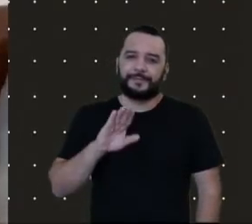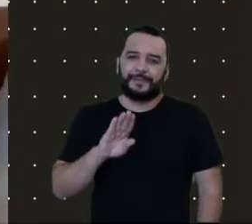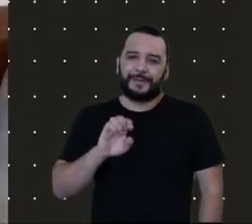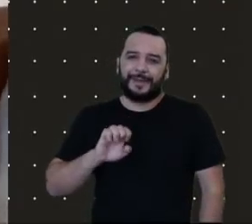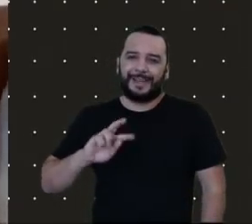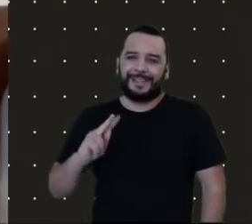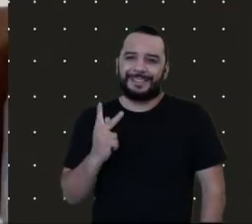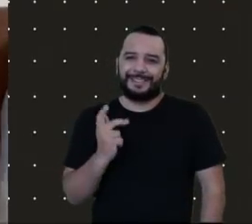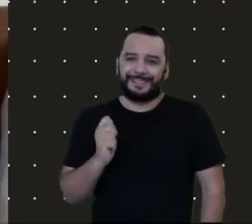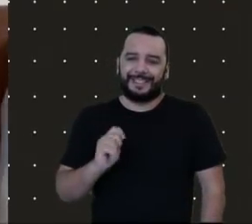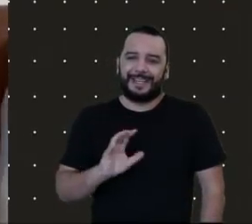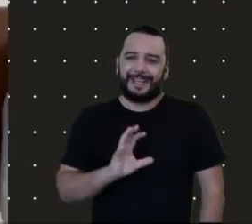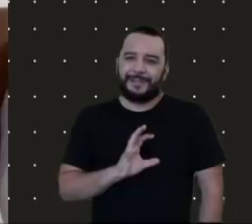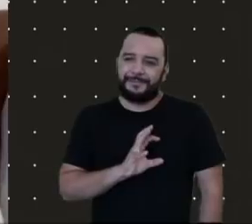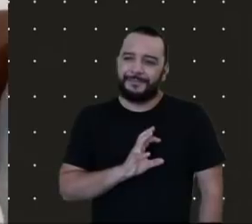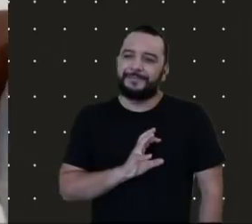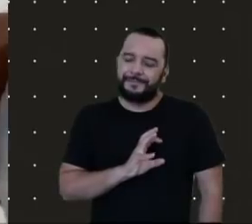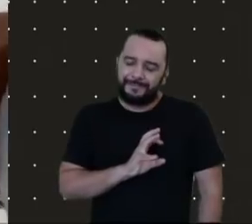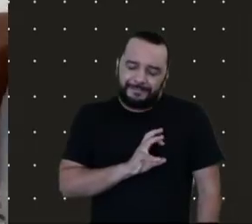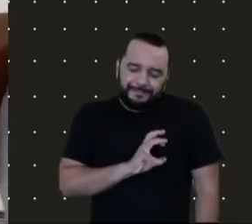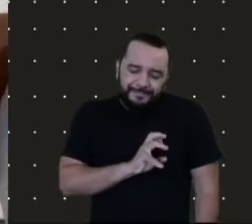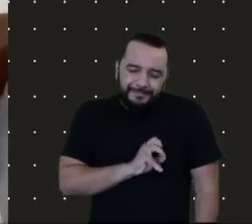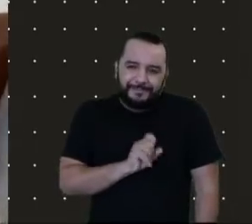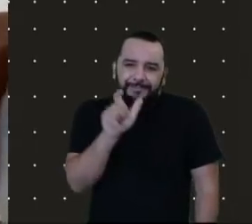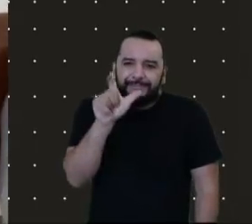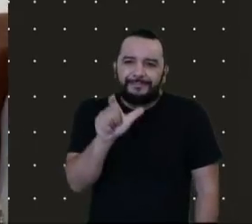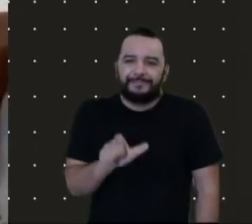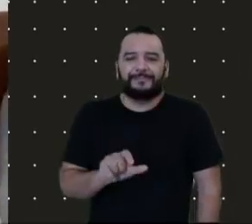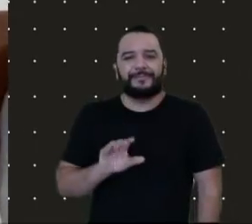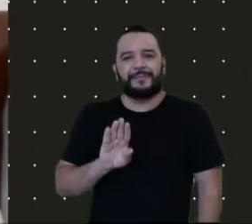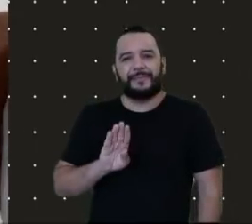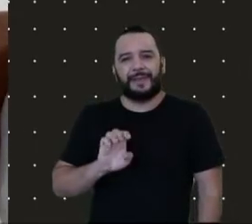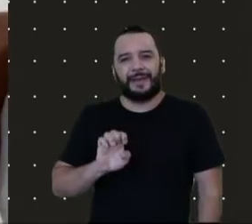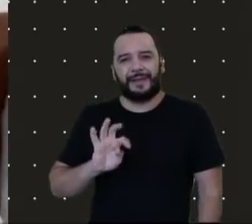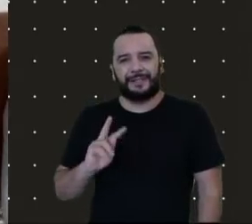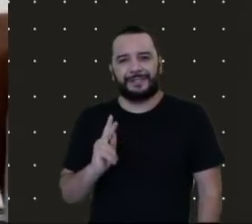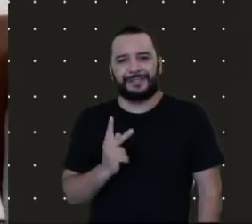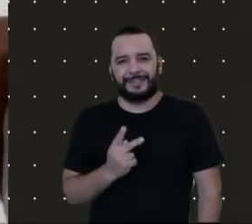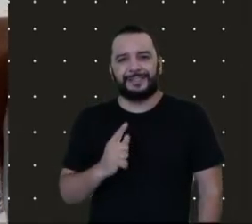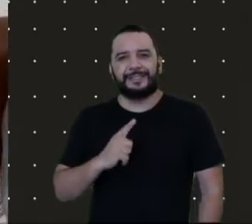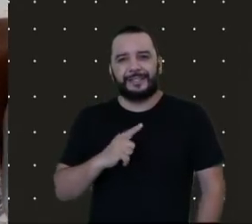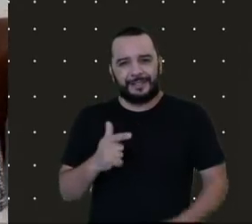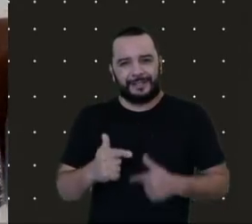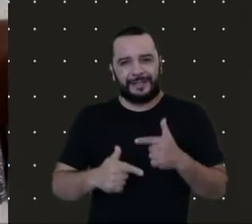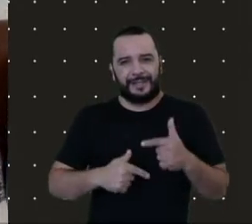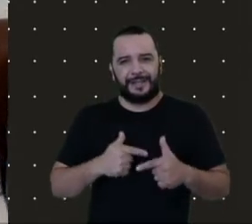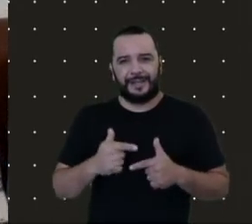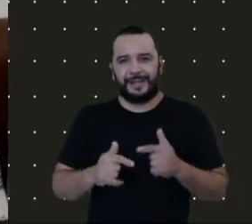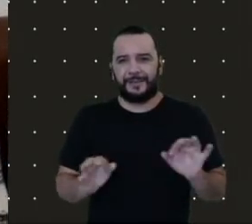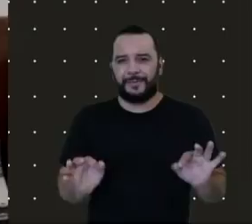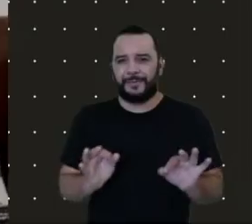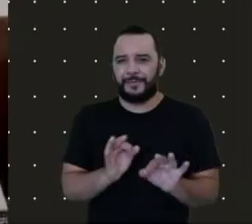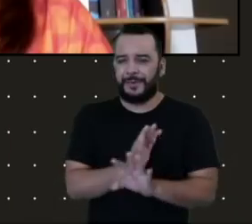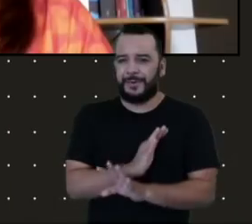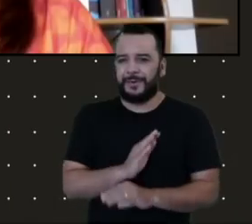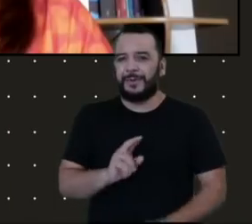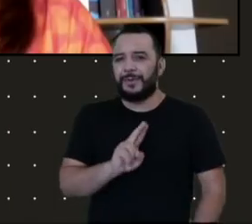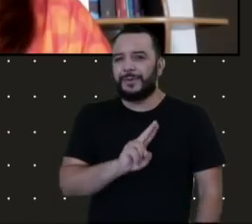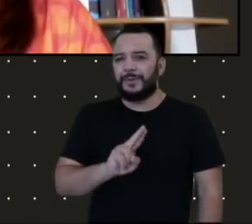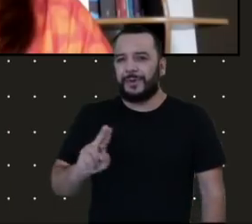vida dela, mas existe um paralelo com a minha própria vida. Escrevo, porque encontro nisso